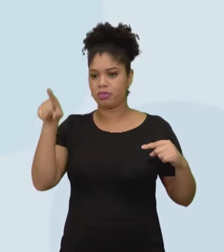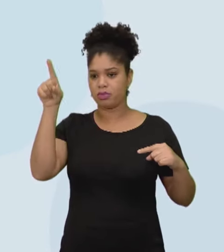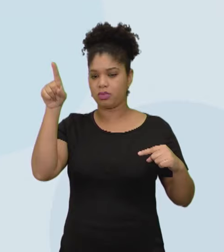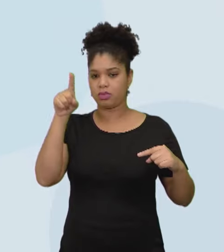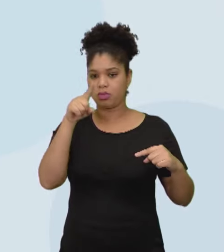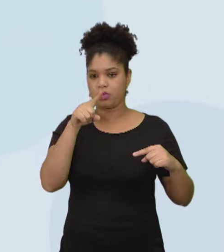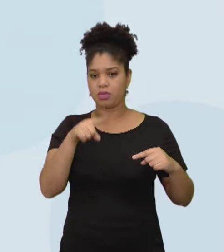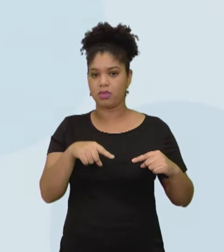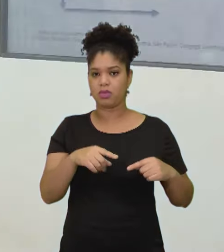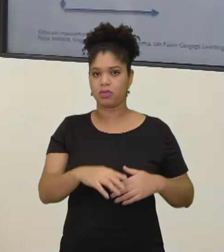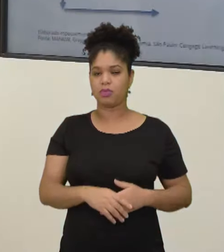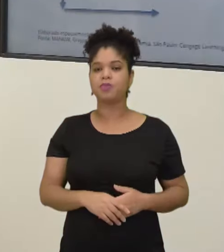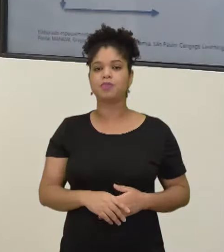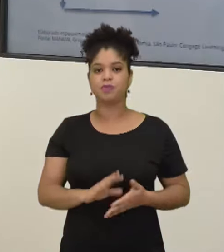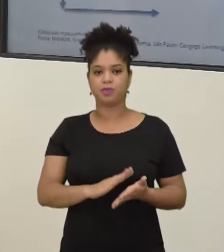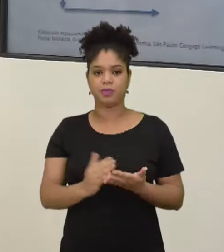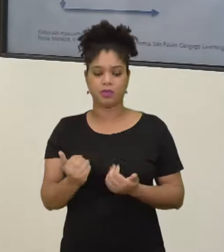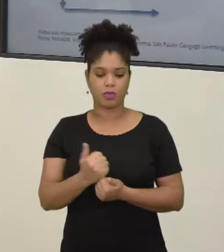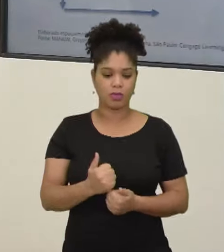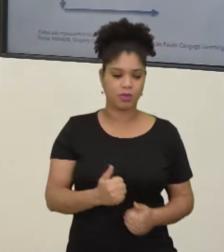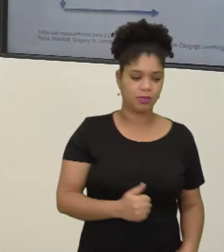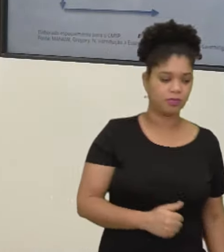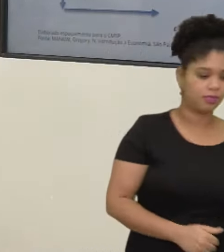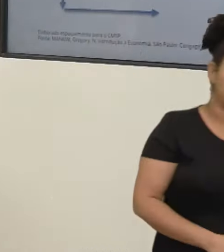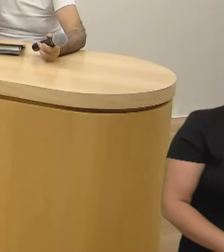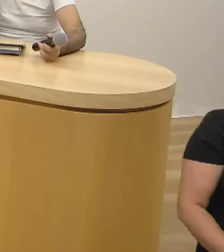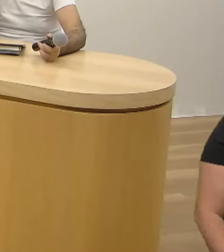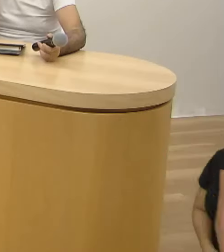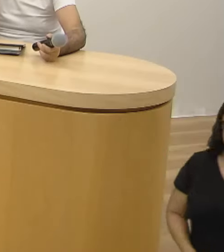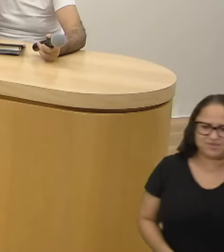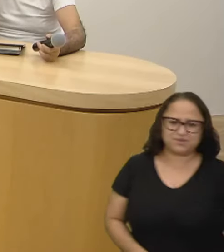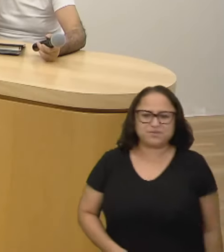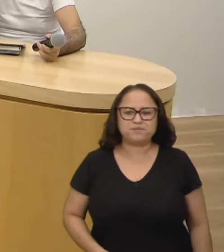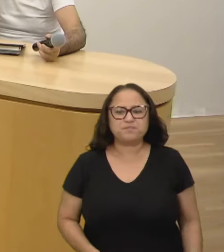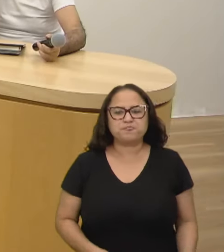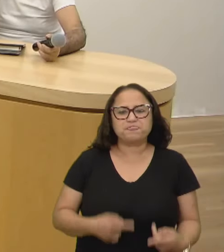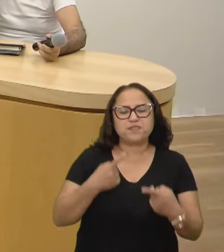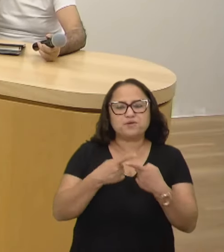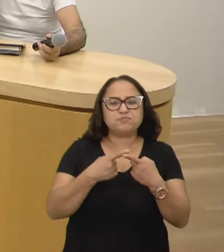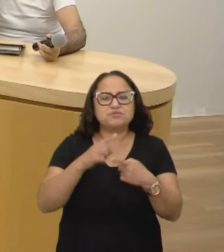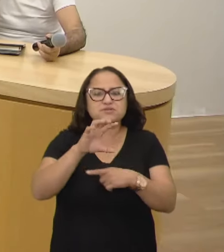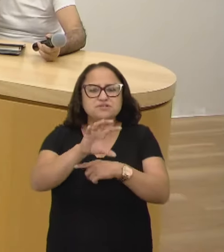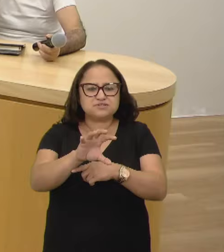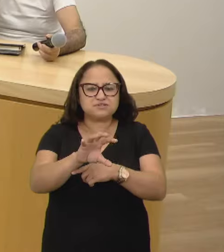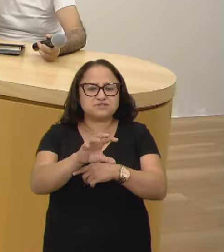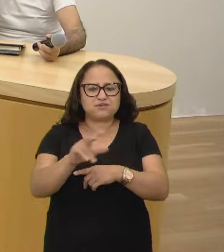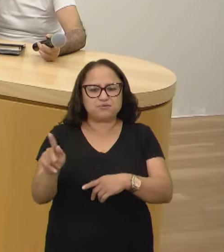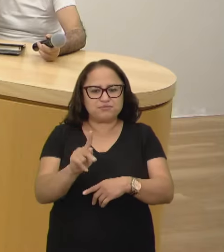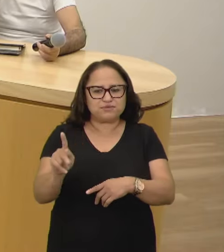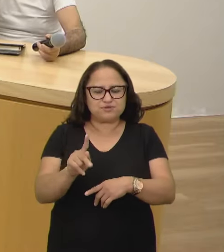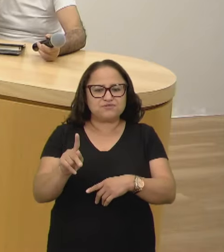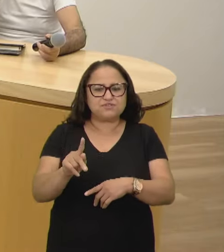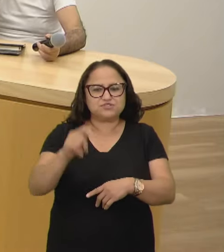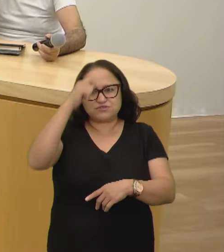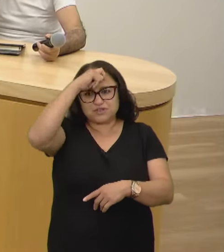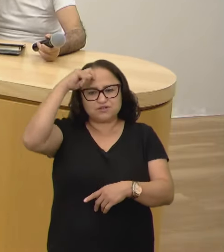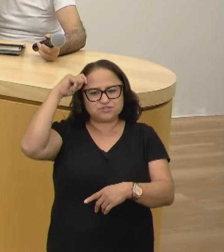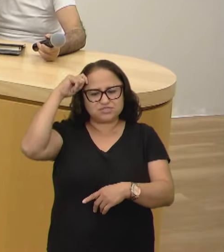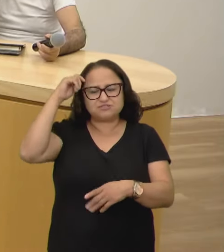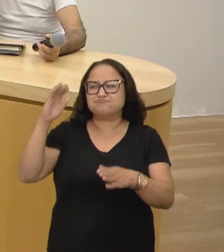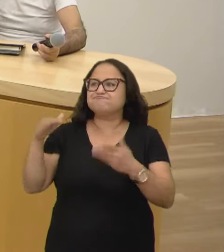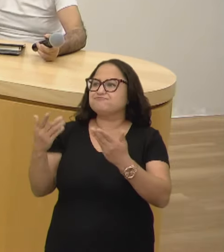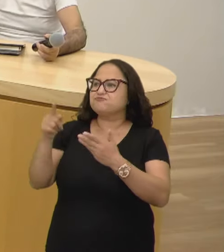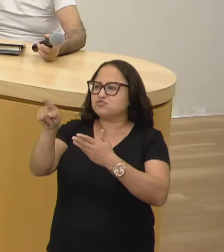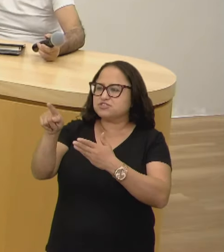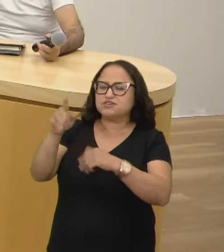para o outro. Por quê? Porque assim, ó, vamos exemplificar. Professor Alcides, vamos supor que você é um produtor de